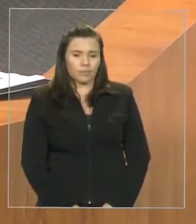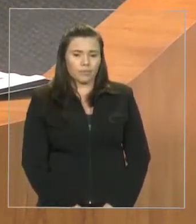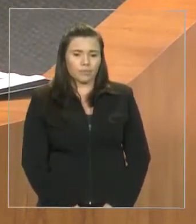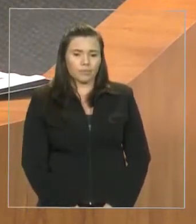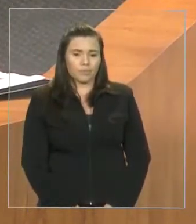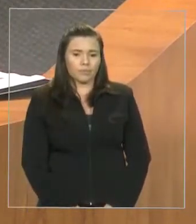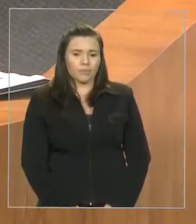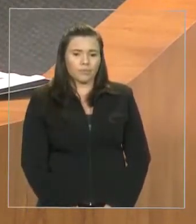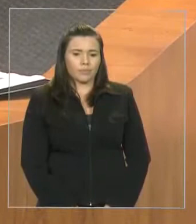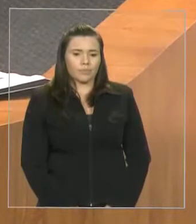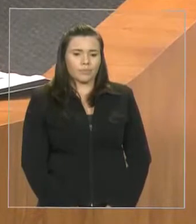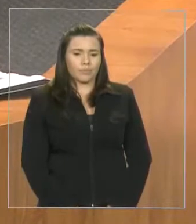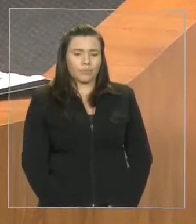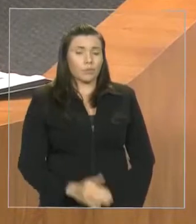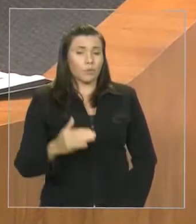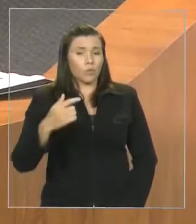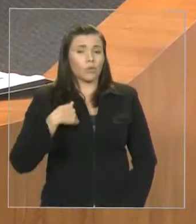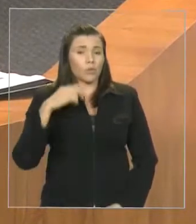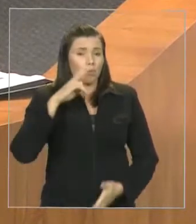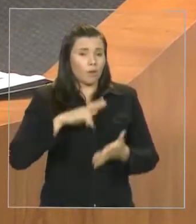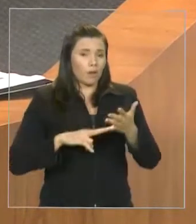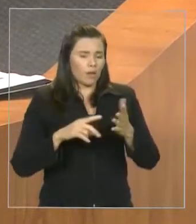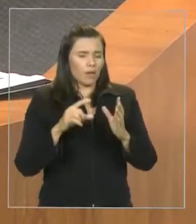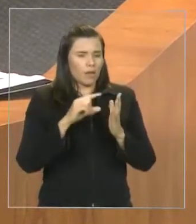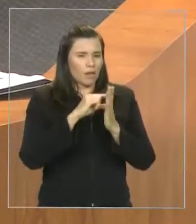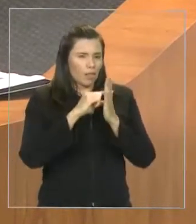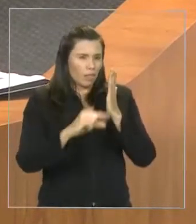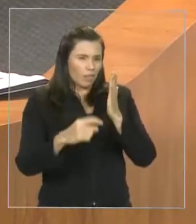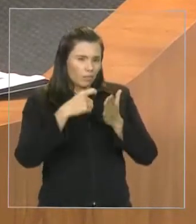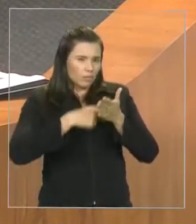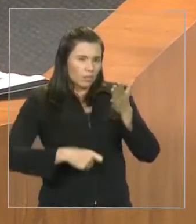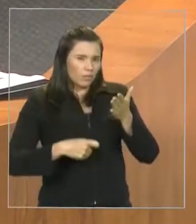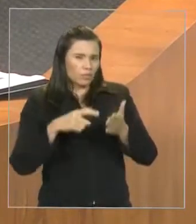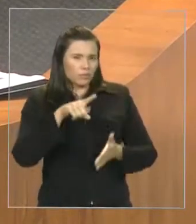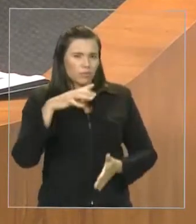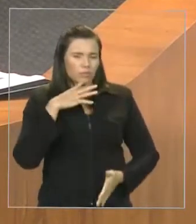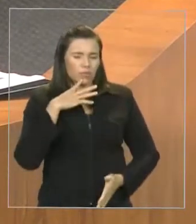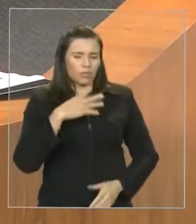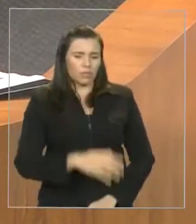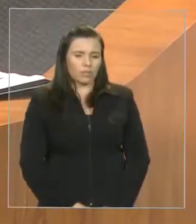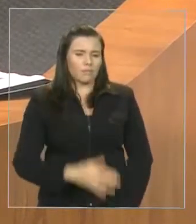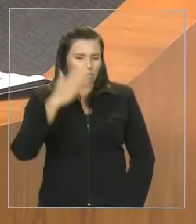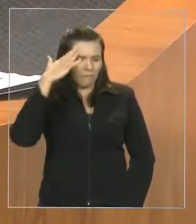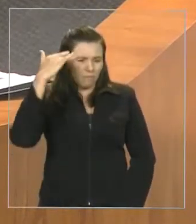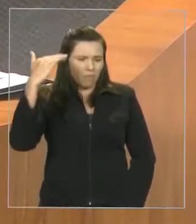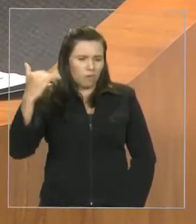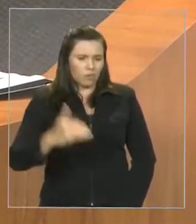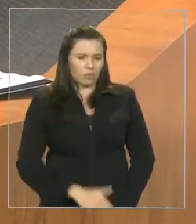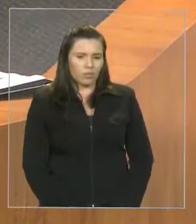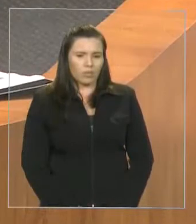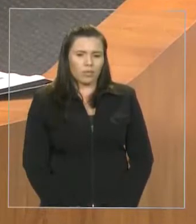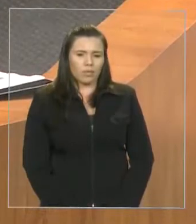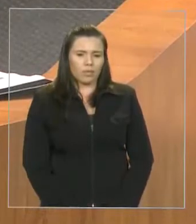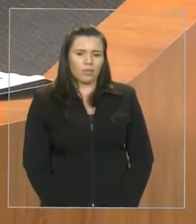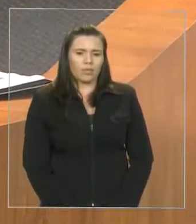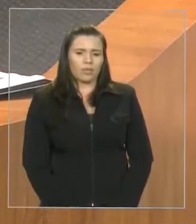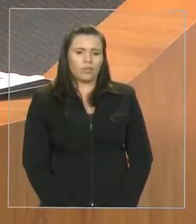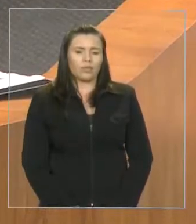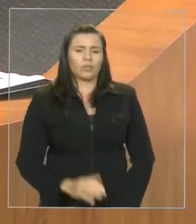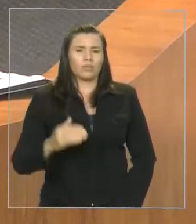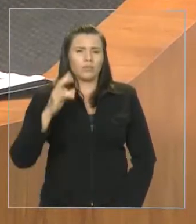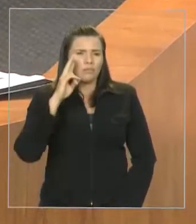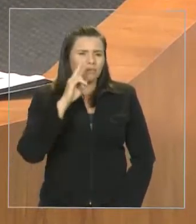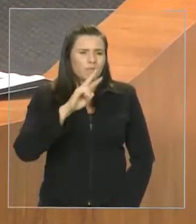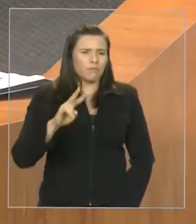um fragmento que é muito conhecido. E o fragmento diz: de tanto ver triunfar as nulidades, de tanto